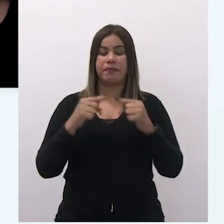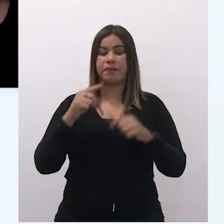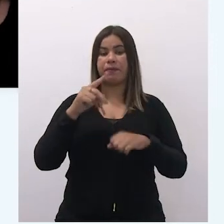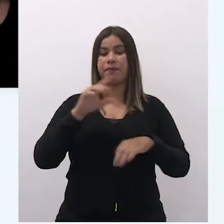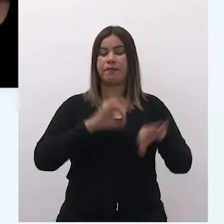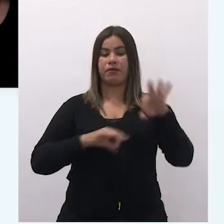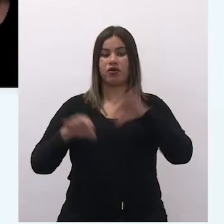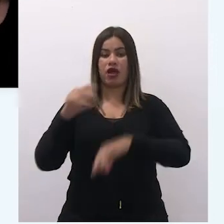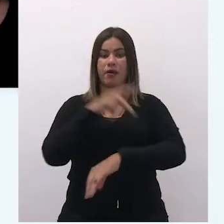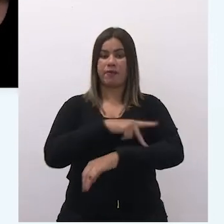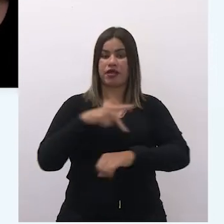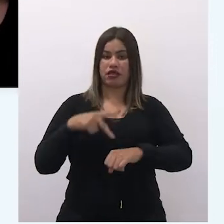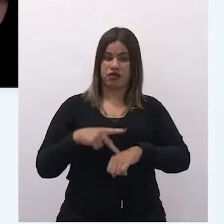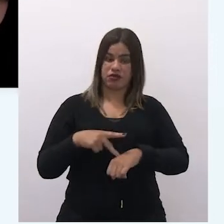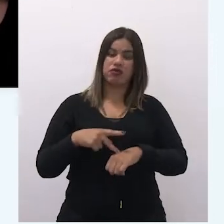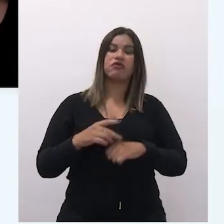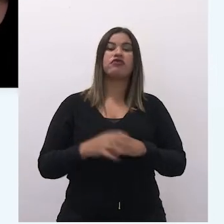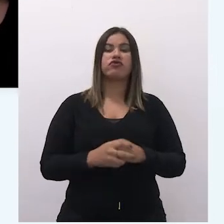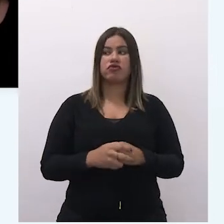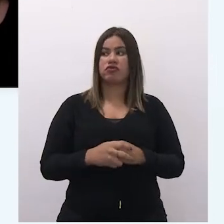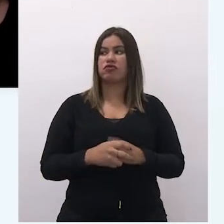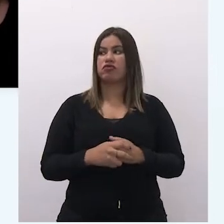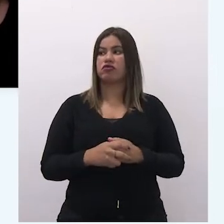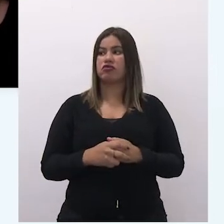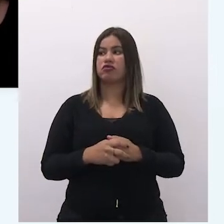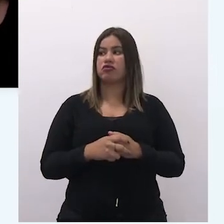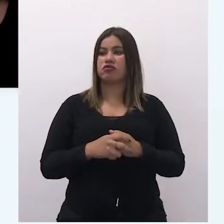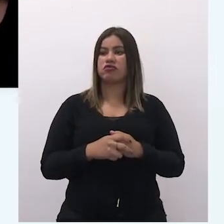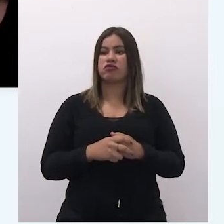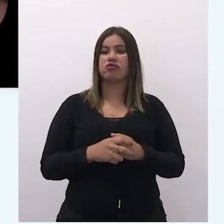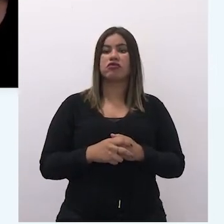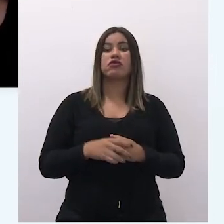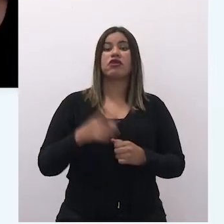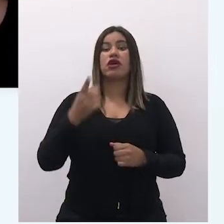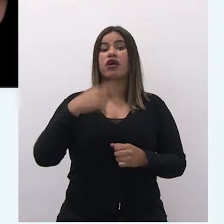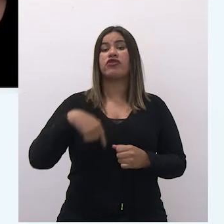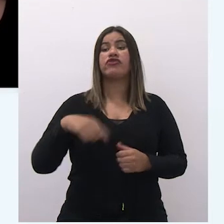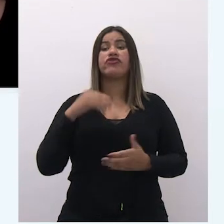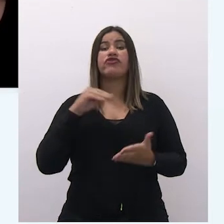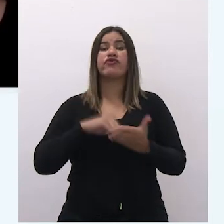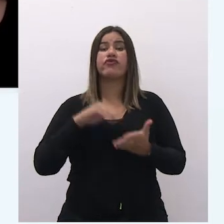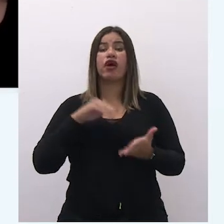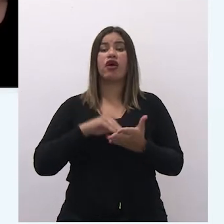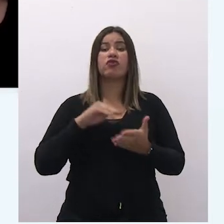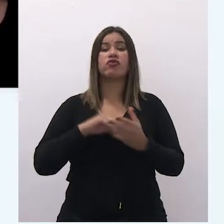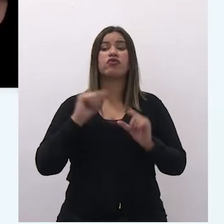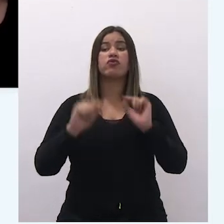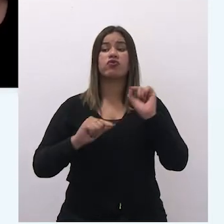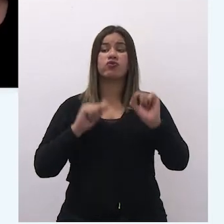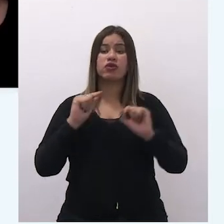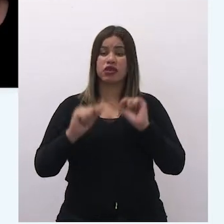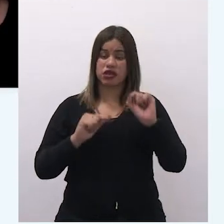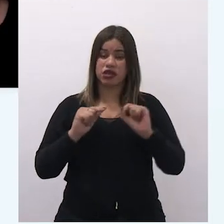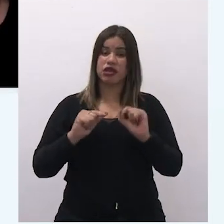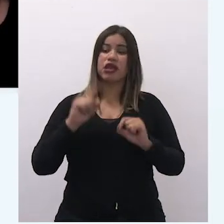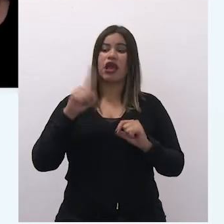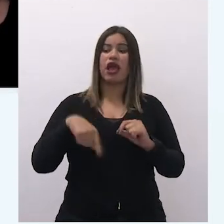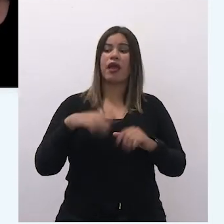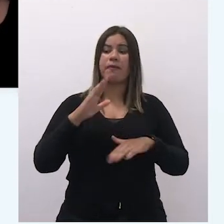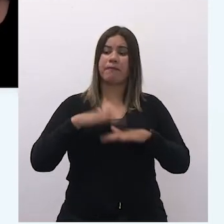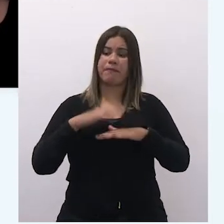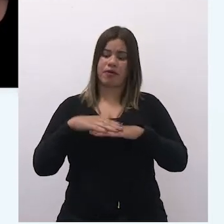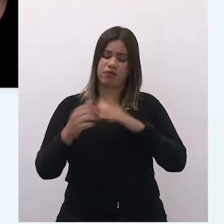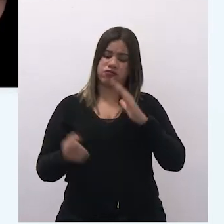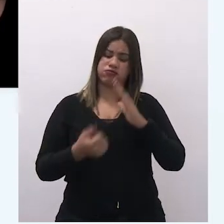pedagógico, a gente não está, né, indo aí na perspectiva da construção de virtudes,